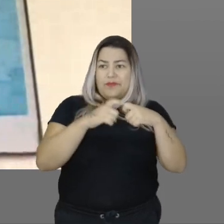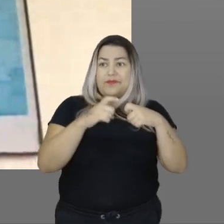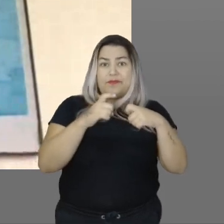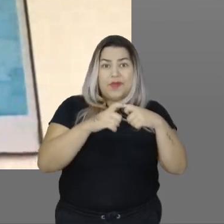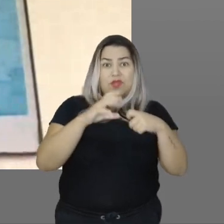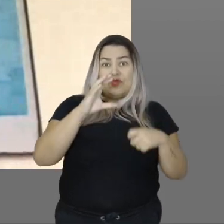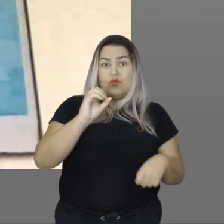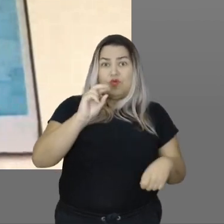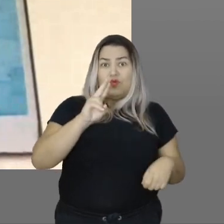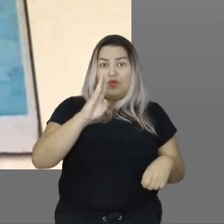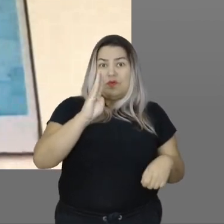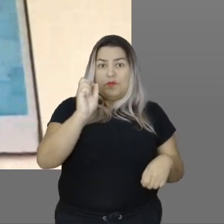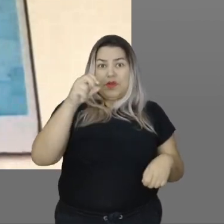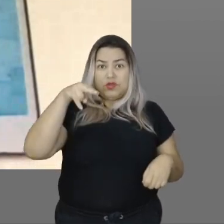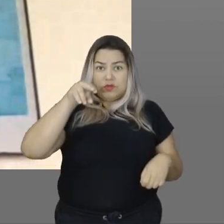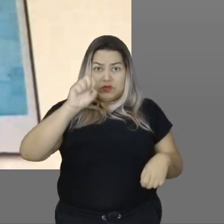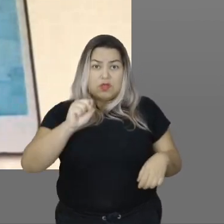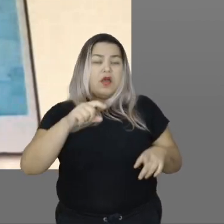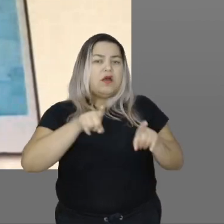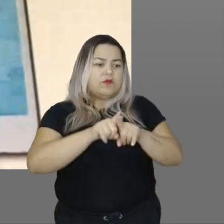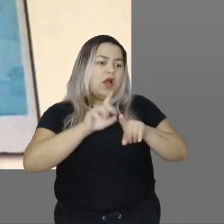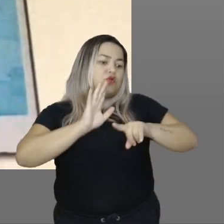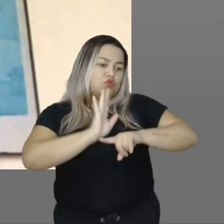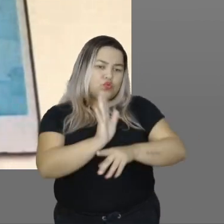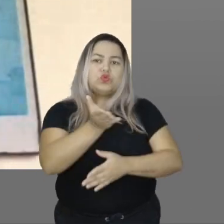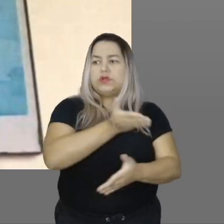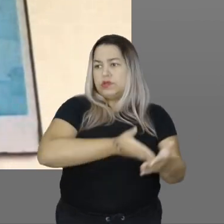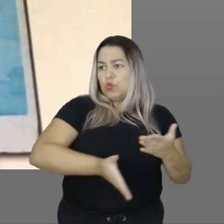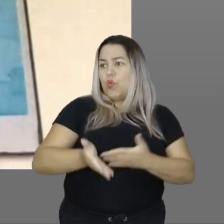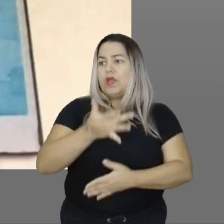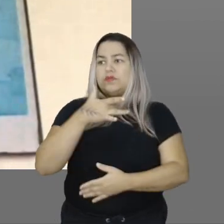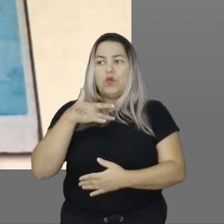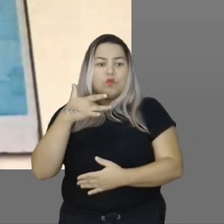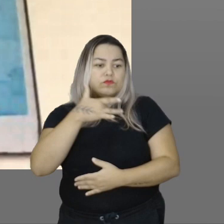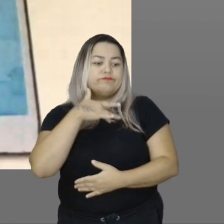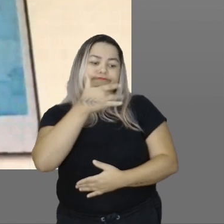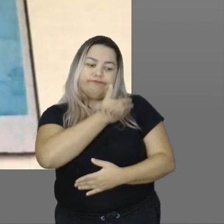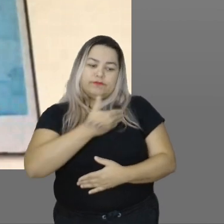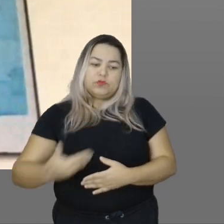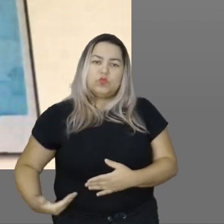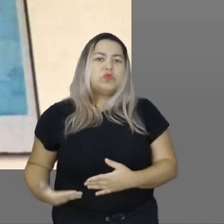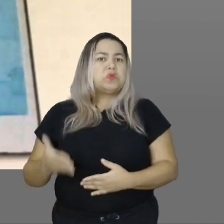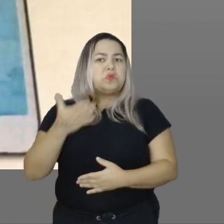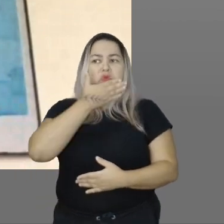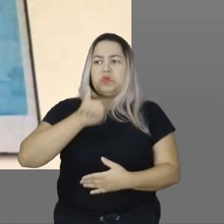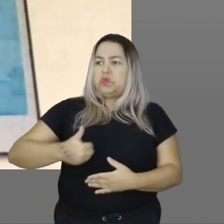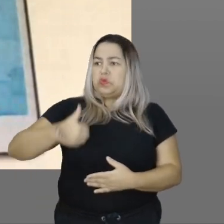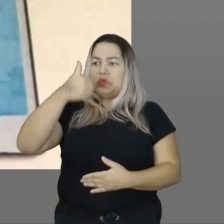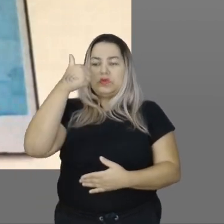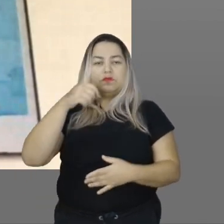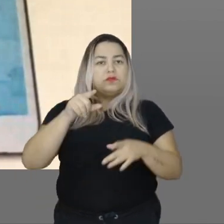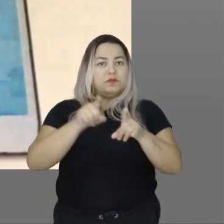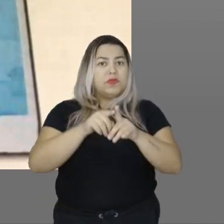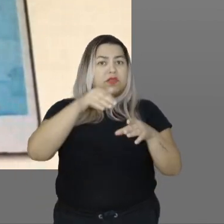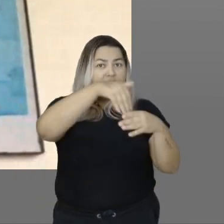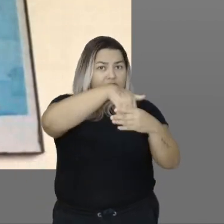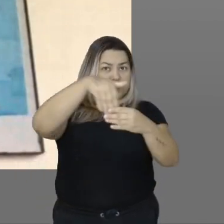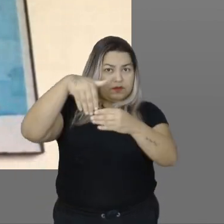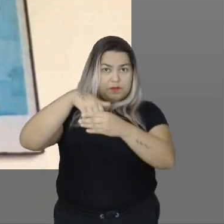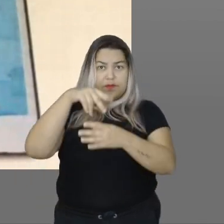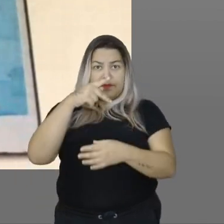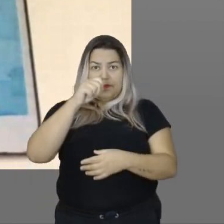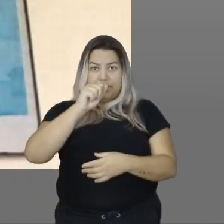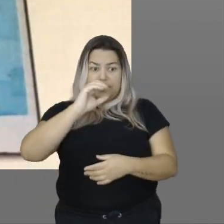médicos cubanos que estavam contribuindo com a saúde pública do Brasil e com muita qualidade. E esta votação da PEC